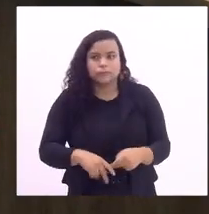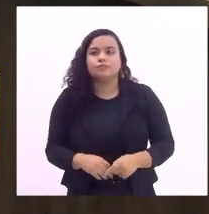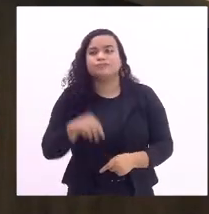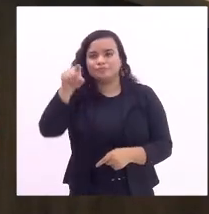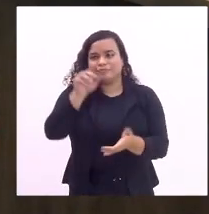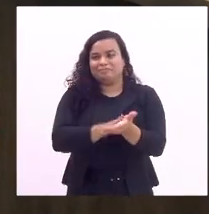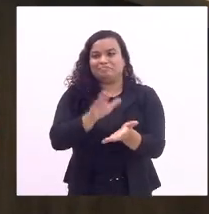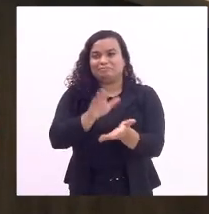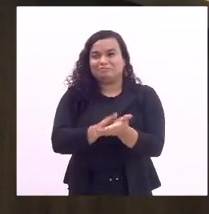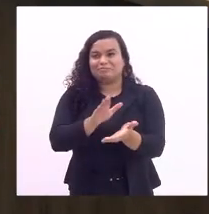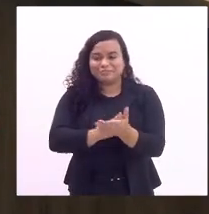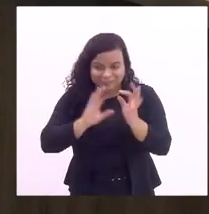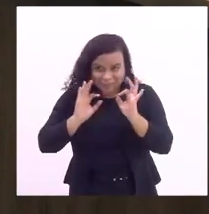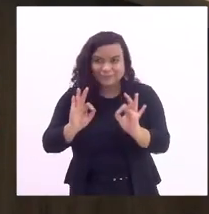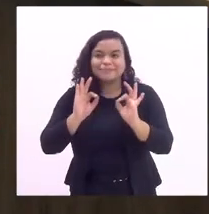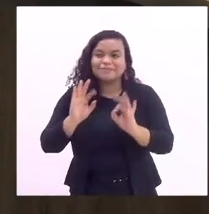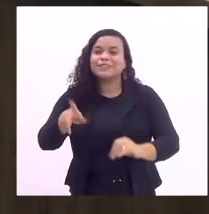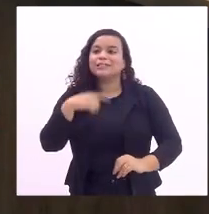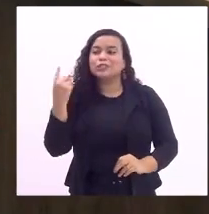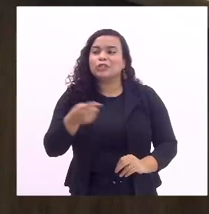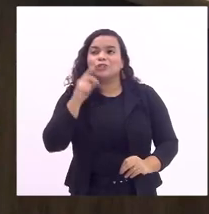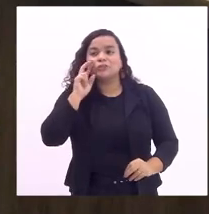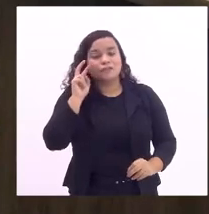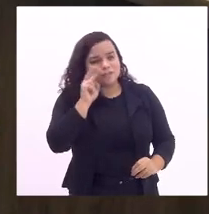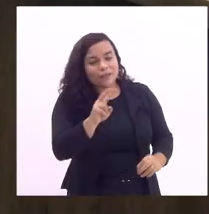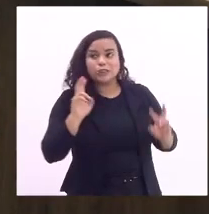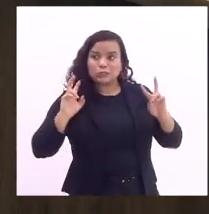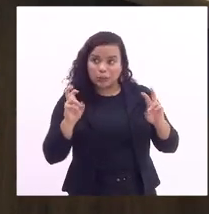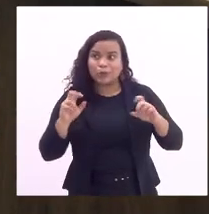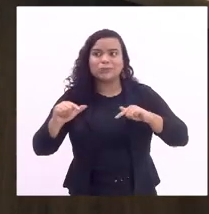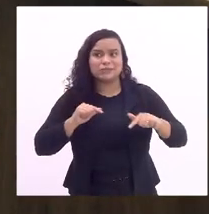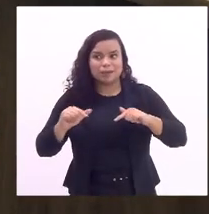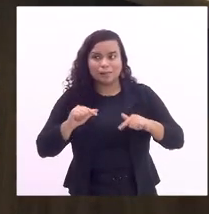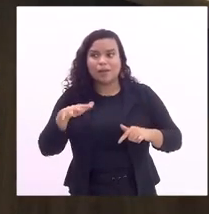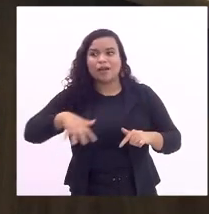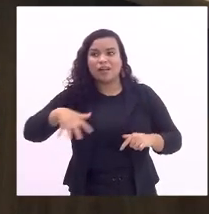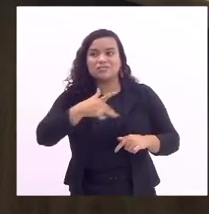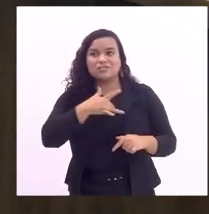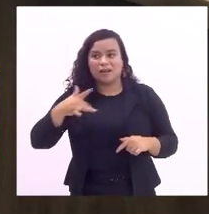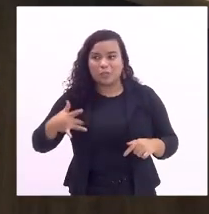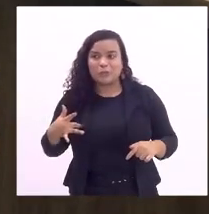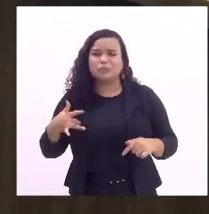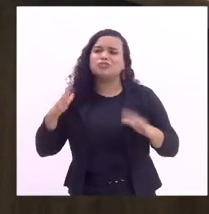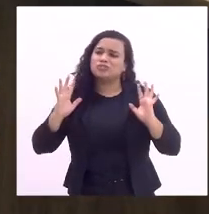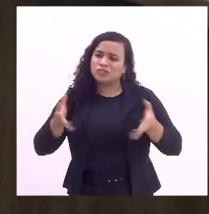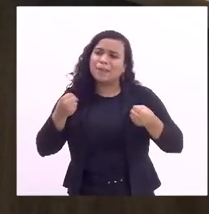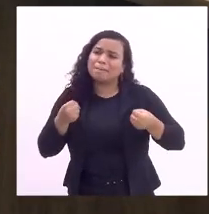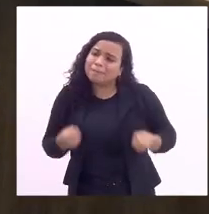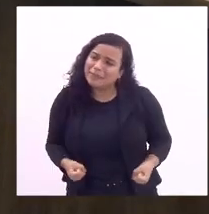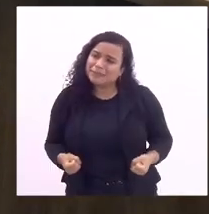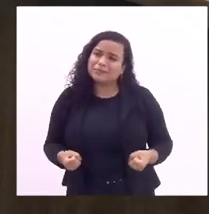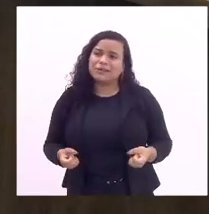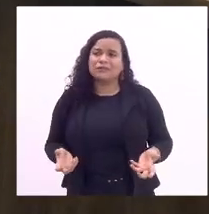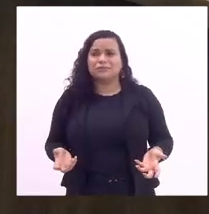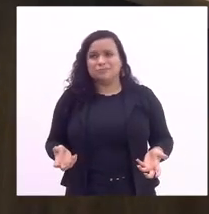está de parabéns. A gente só tem que ver a questão do trabalhador de saúde, que já está muito massacrado,